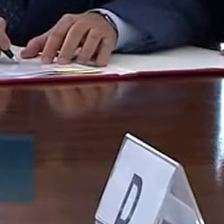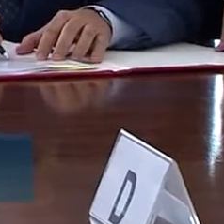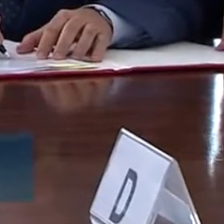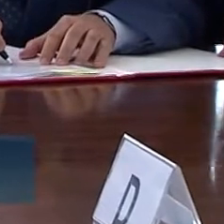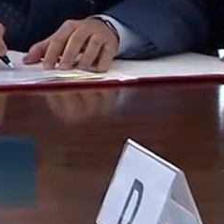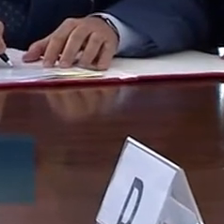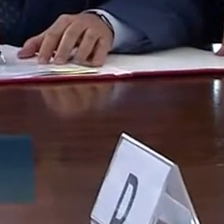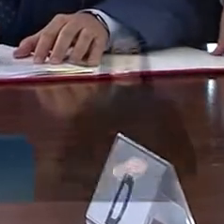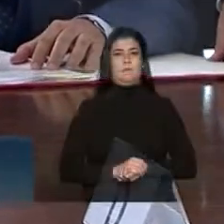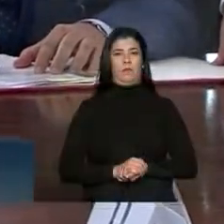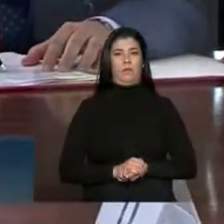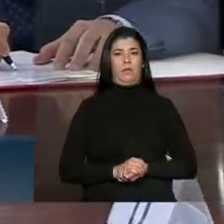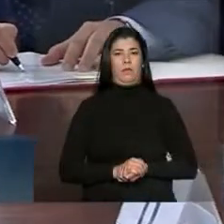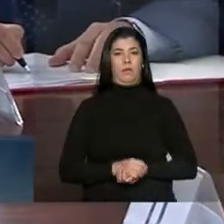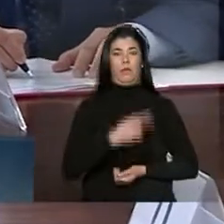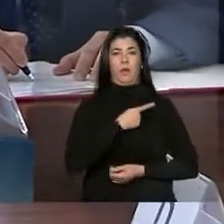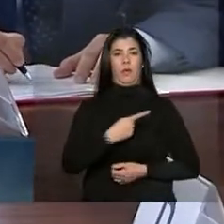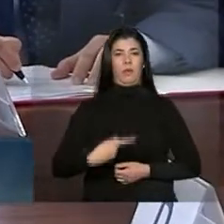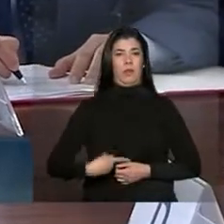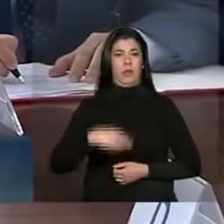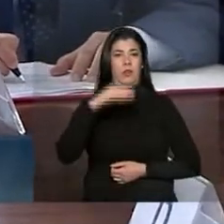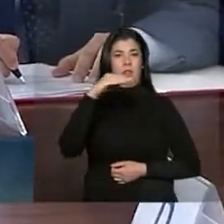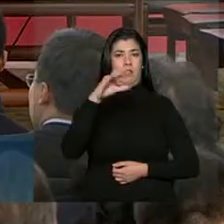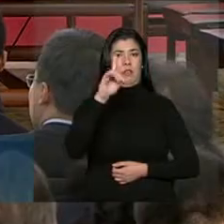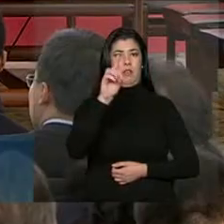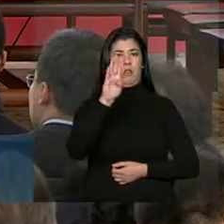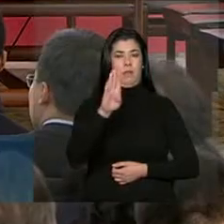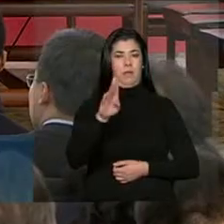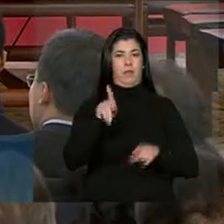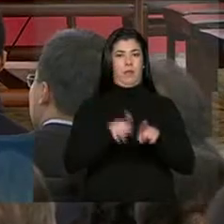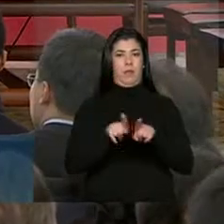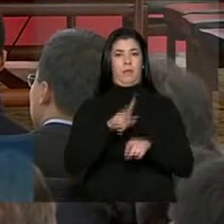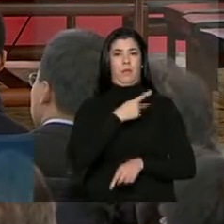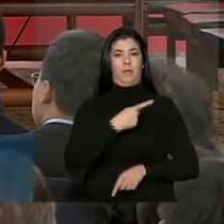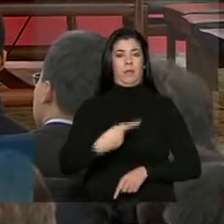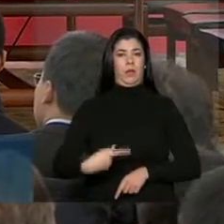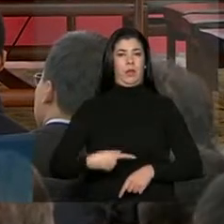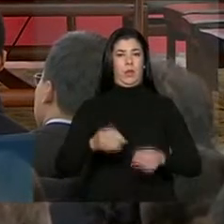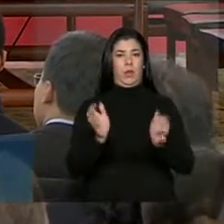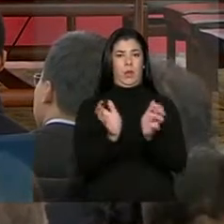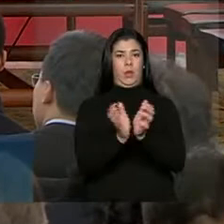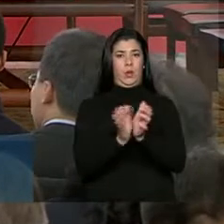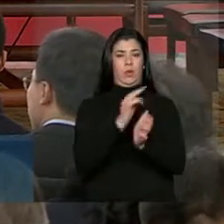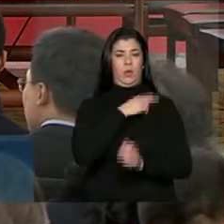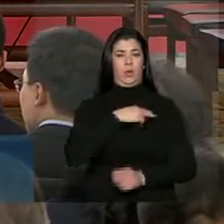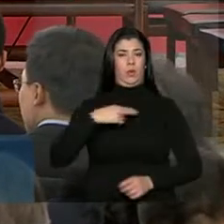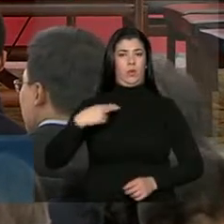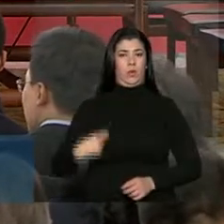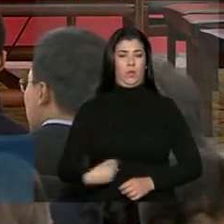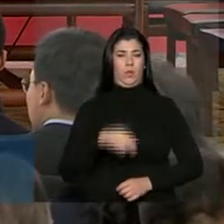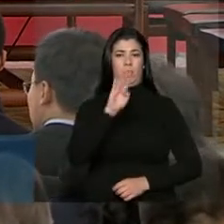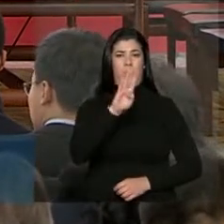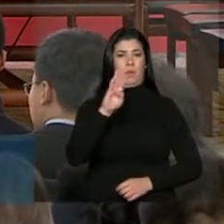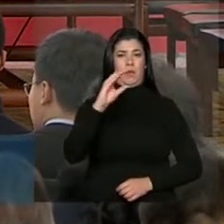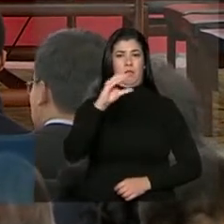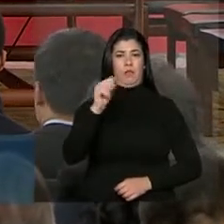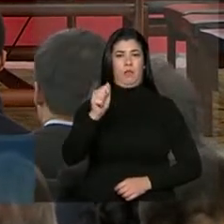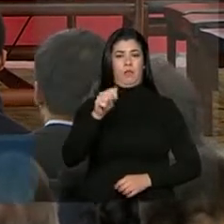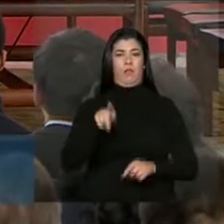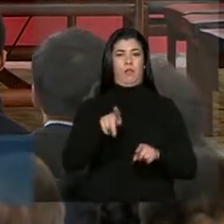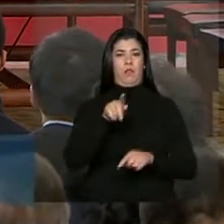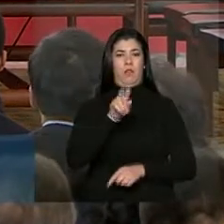Presidente do CDB, Ryu Hyun-bang, presidente do grupo China BBCA, Li